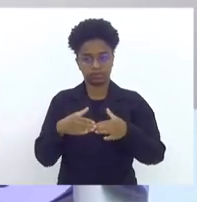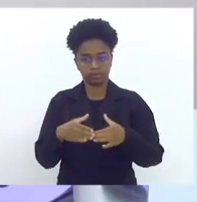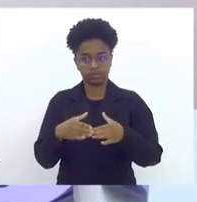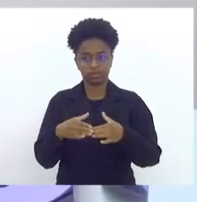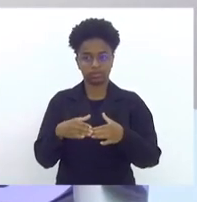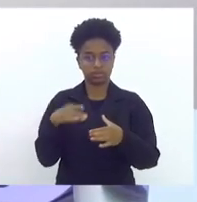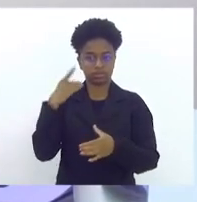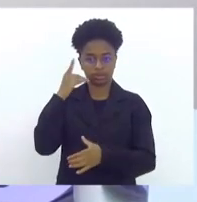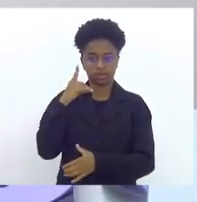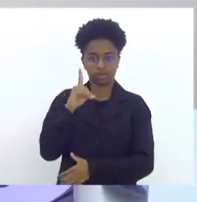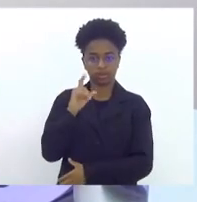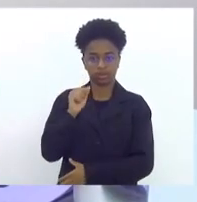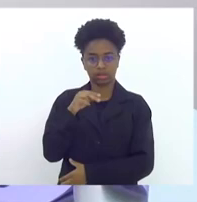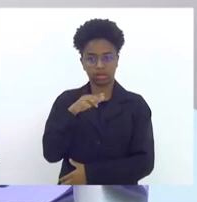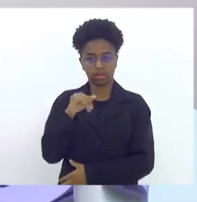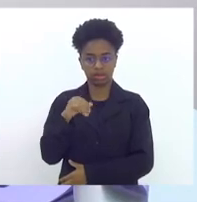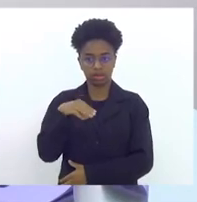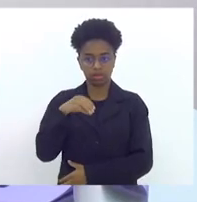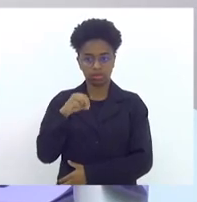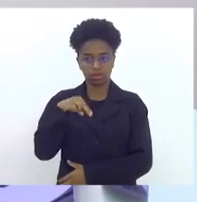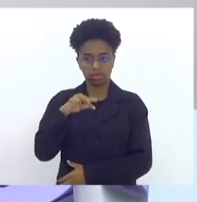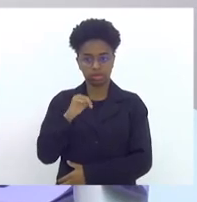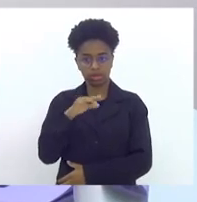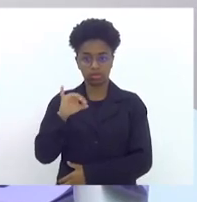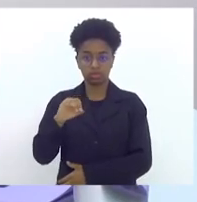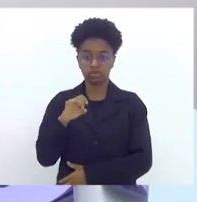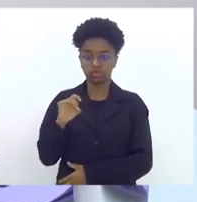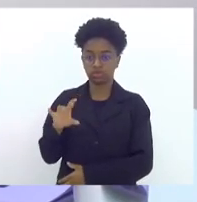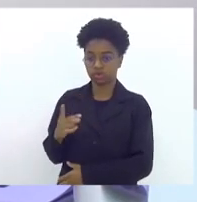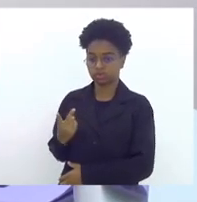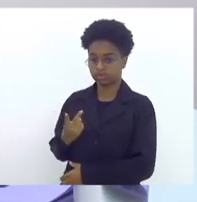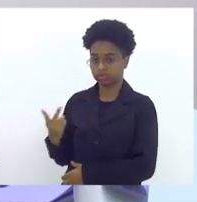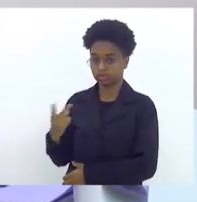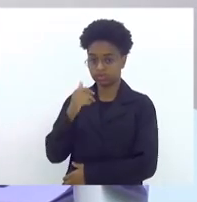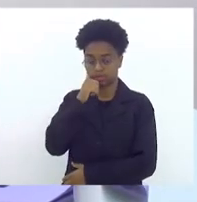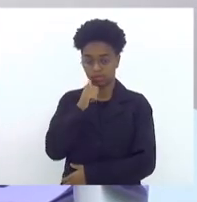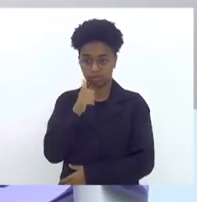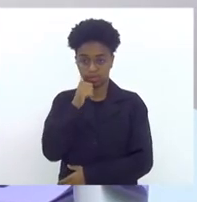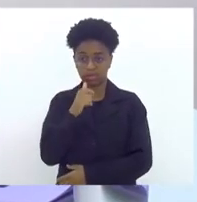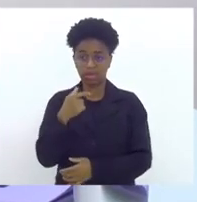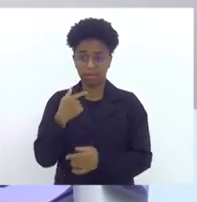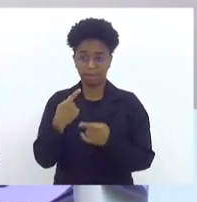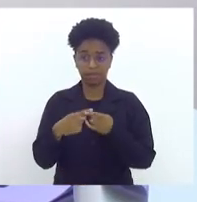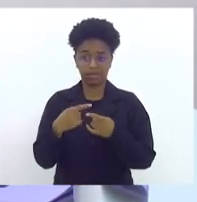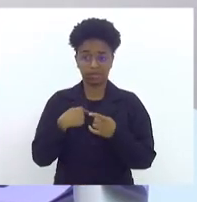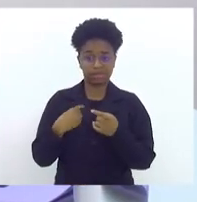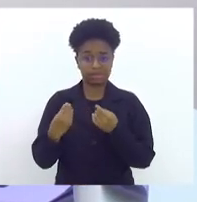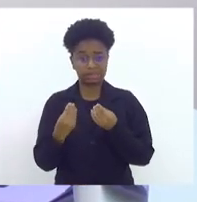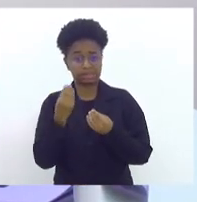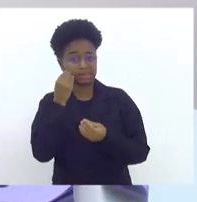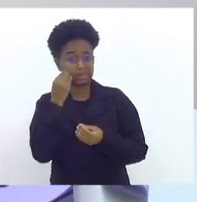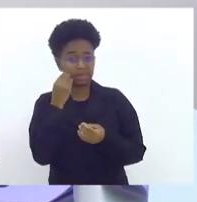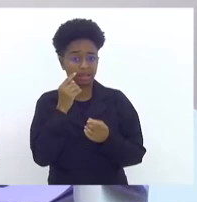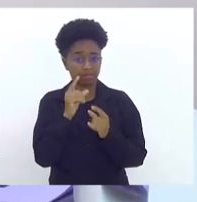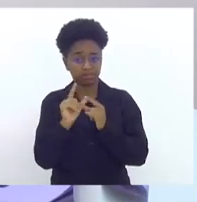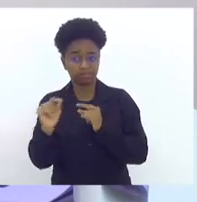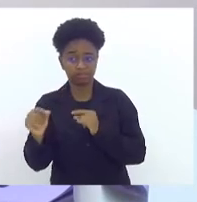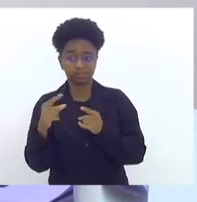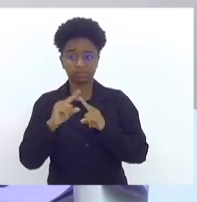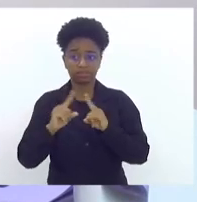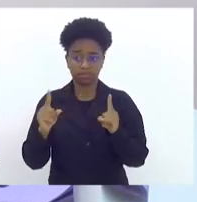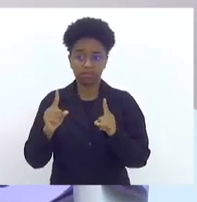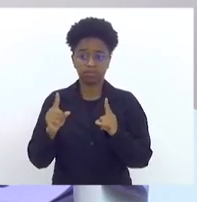deputada Dani Monteiro incluso só tem eu e ela de mulher é pela demanda eu ia até sair mas aí acabei me recuando porque